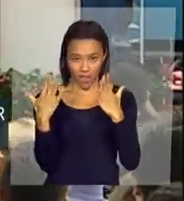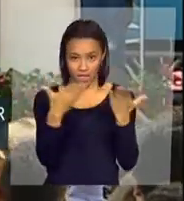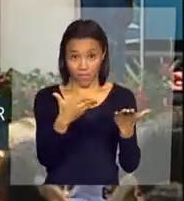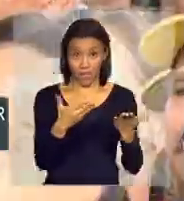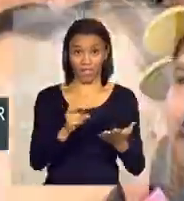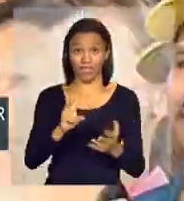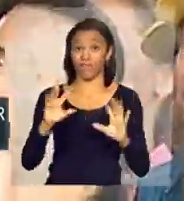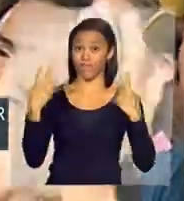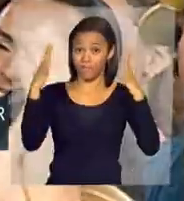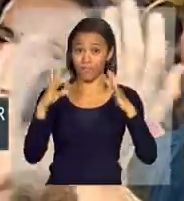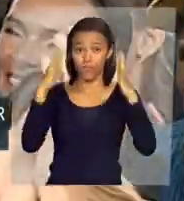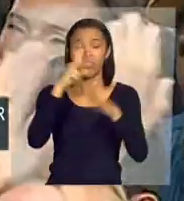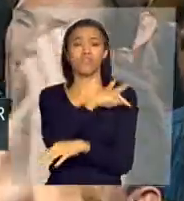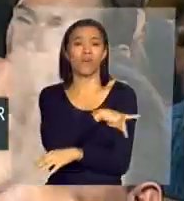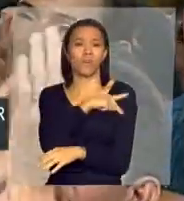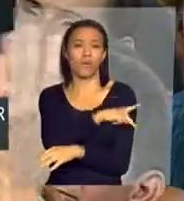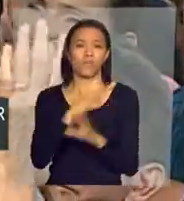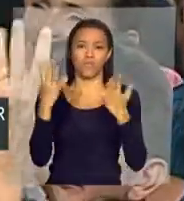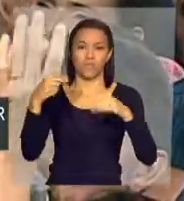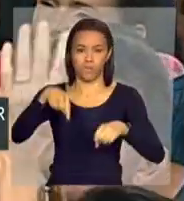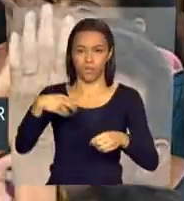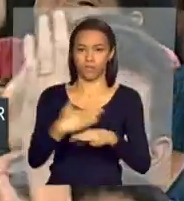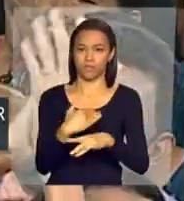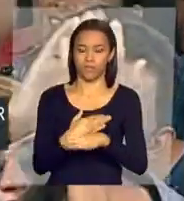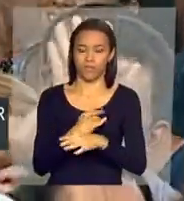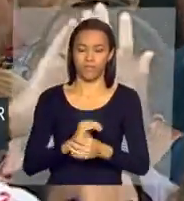Viva o Piauí! Viva São Julião!